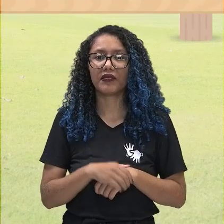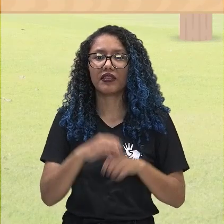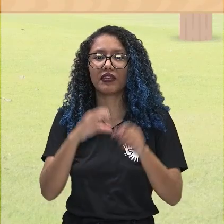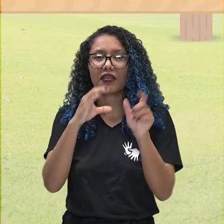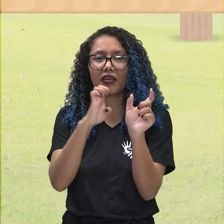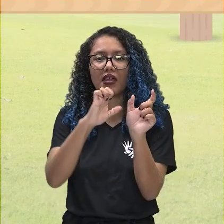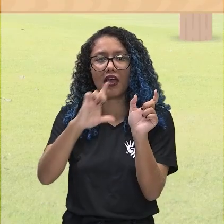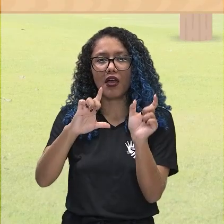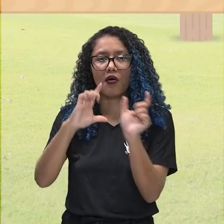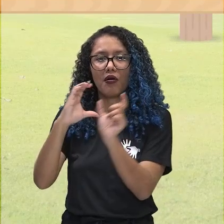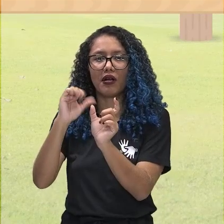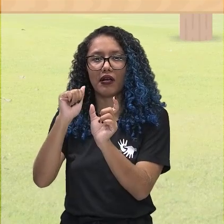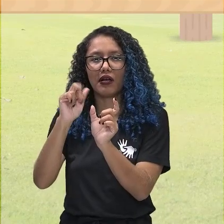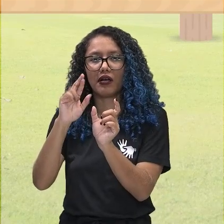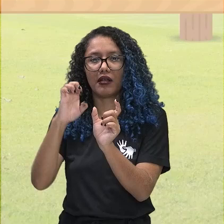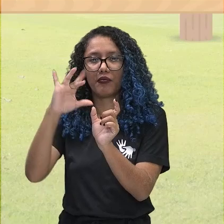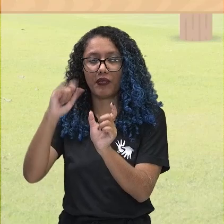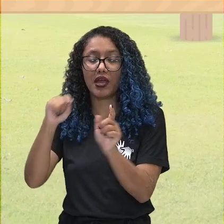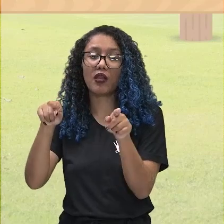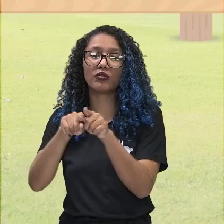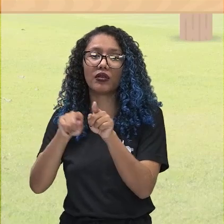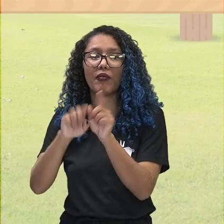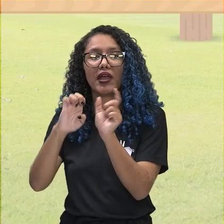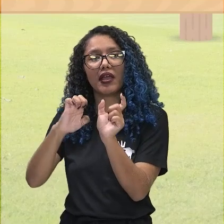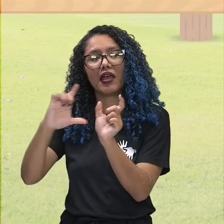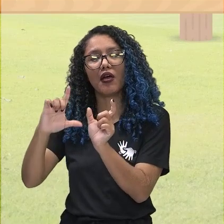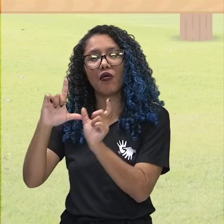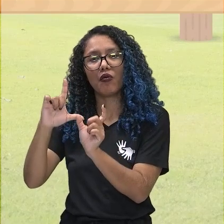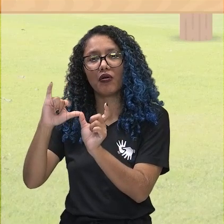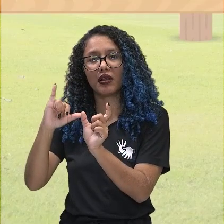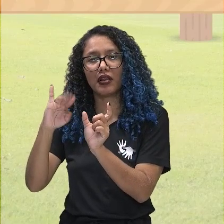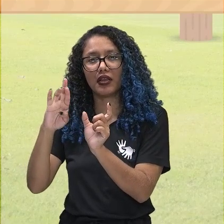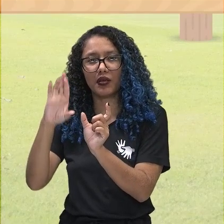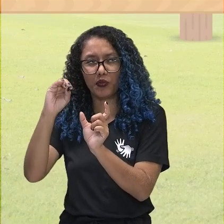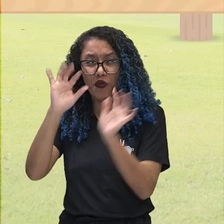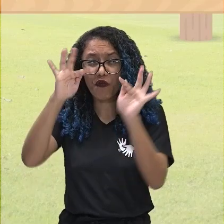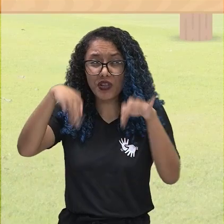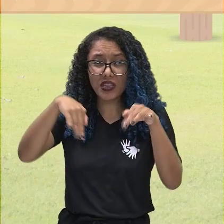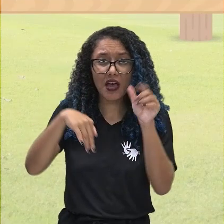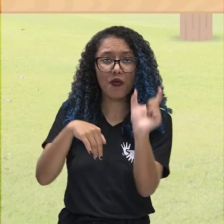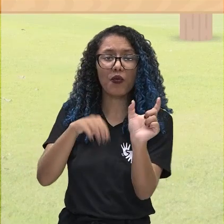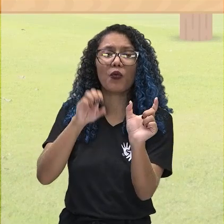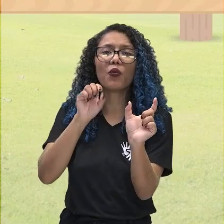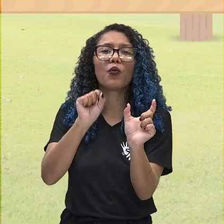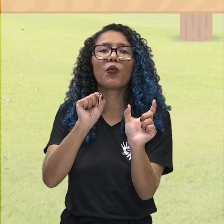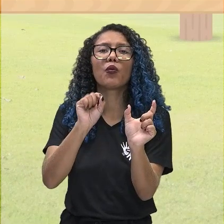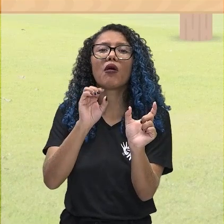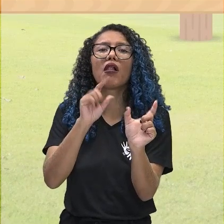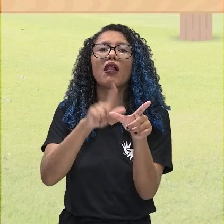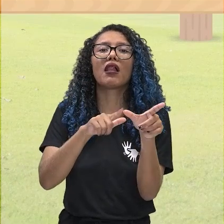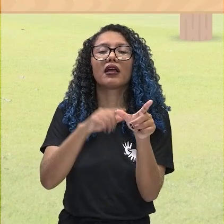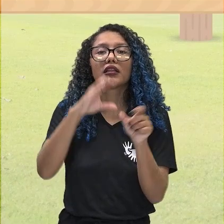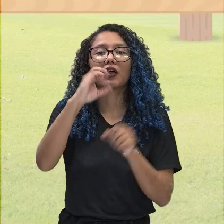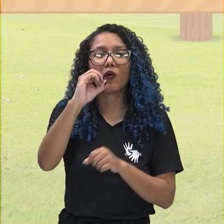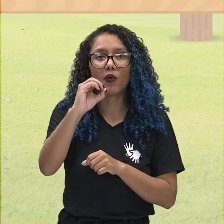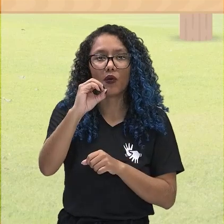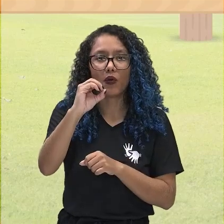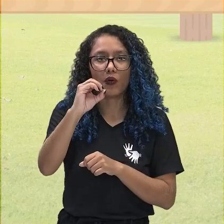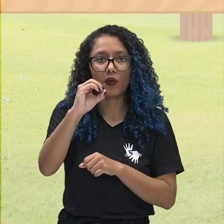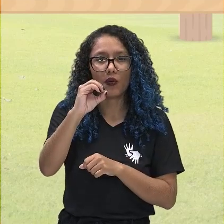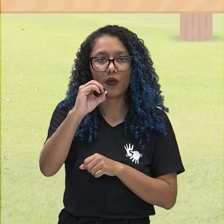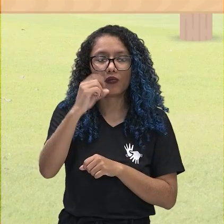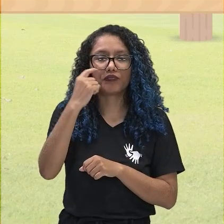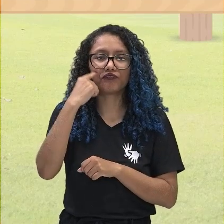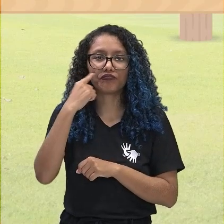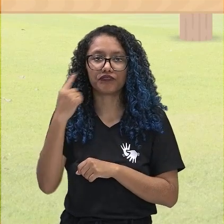el libro. Observem que nessas duas palavrinhas nós terminamos ela com o O. Vocês estão vendo o Ozinho lá no cantinho